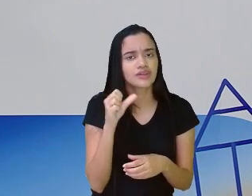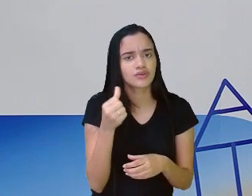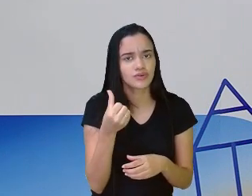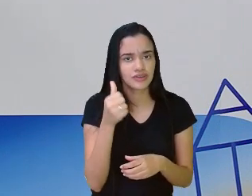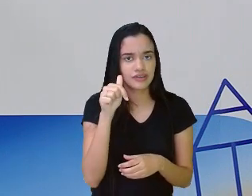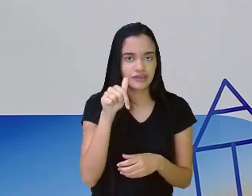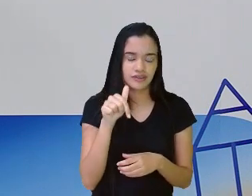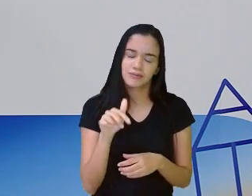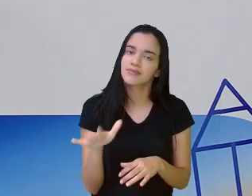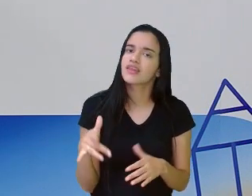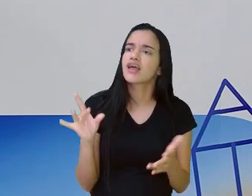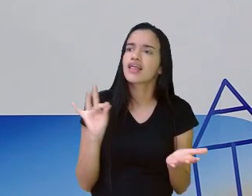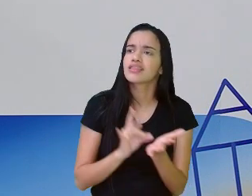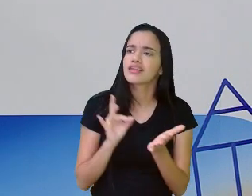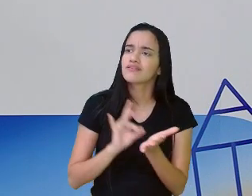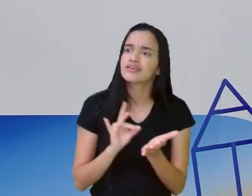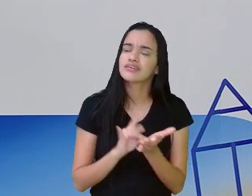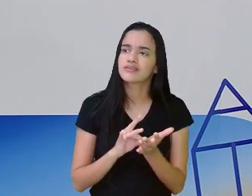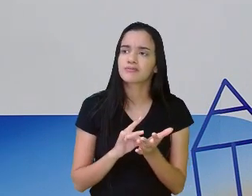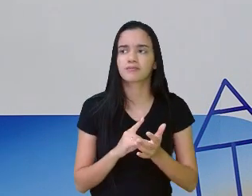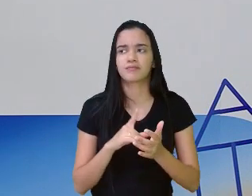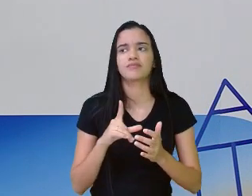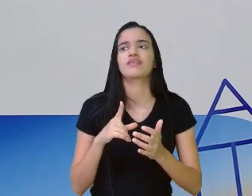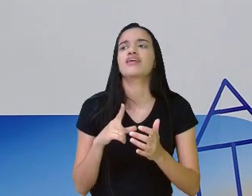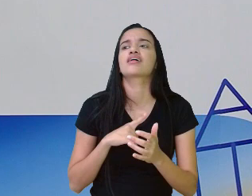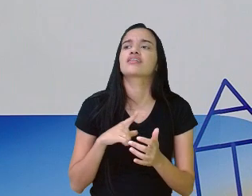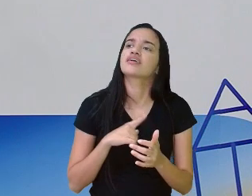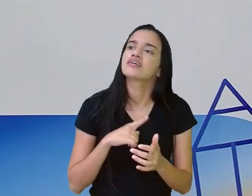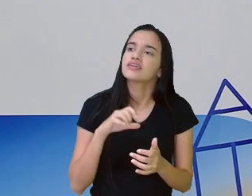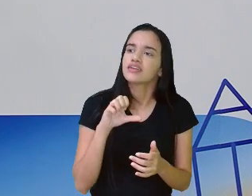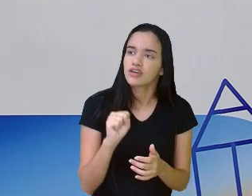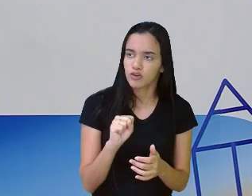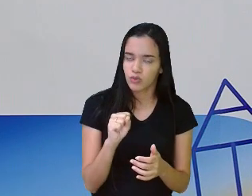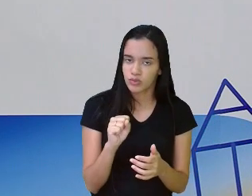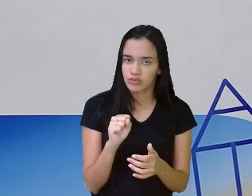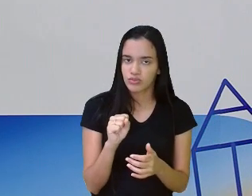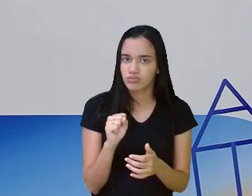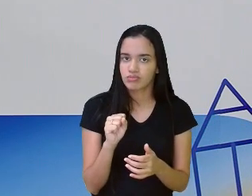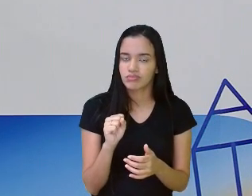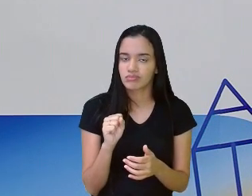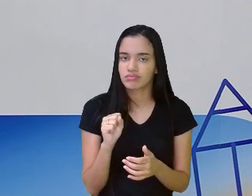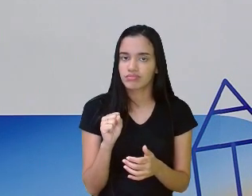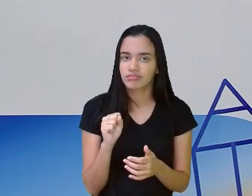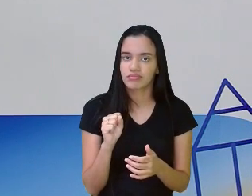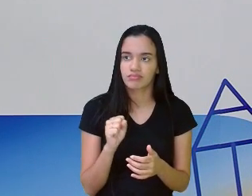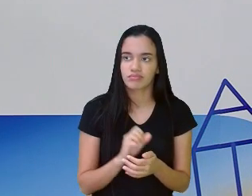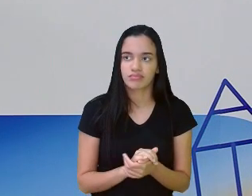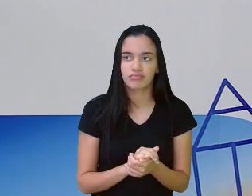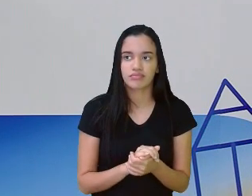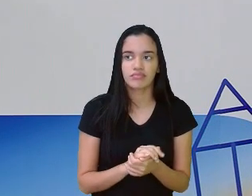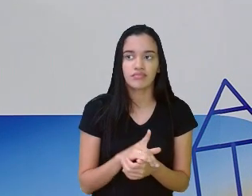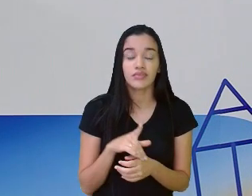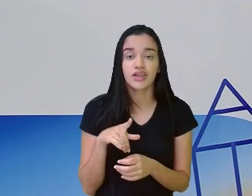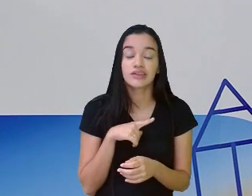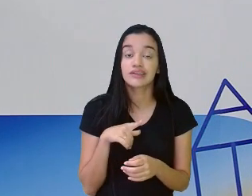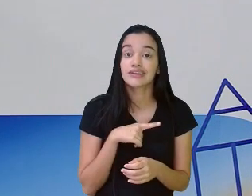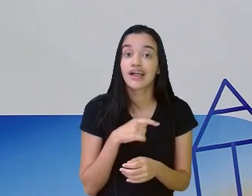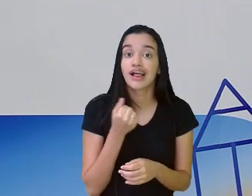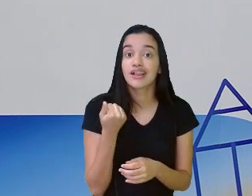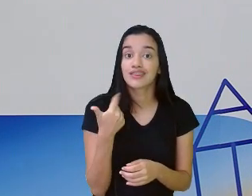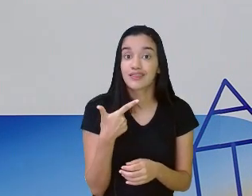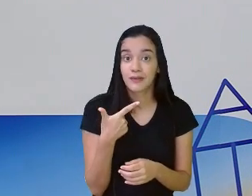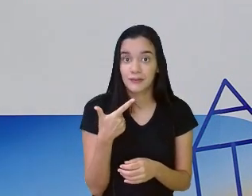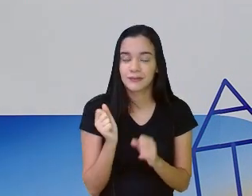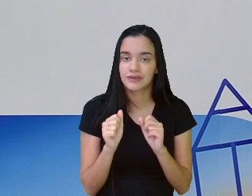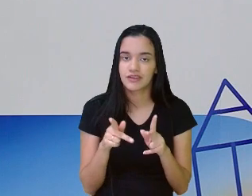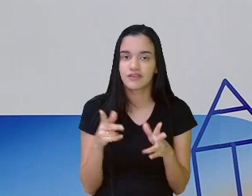5, 6. Na verdade, aqui deveria ter 8. 2, 4, 6, 8, 10. Não, aqui que deveria ter 12.